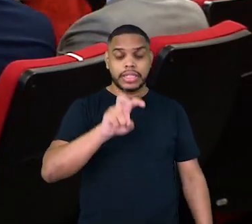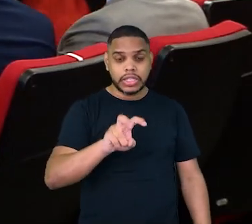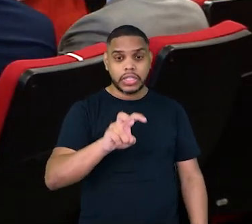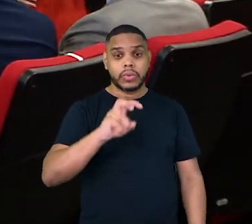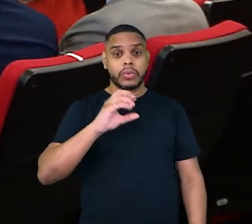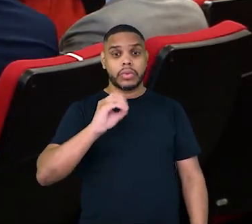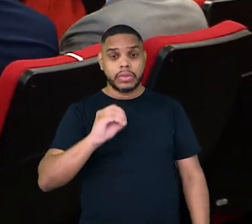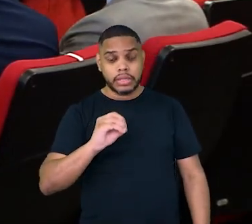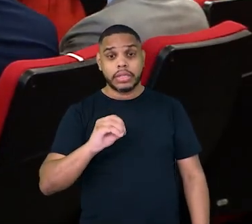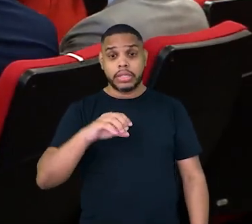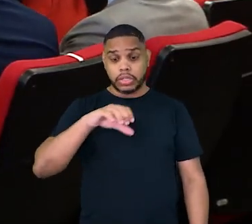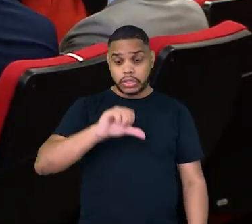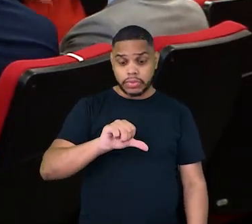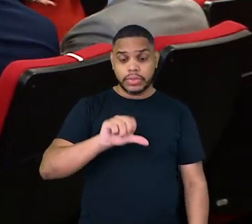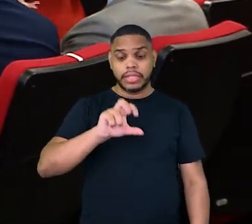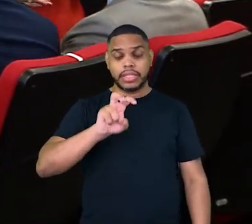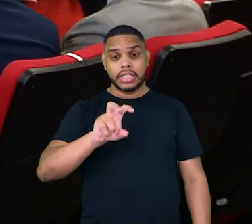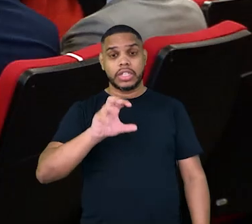950